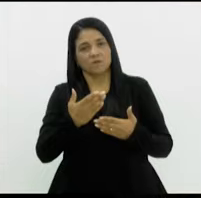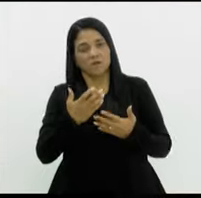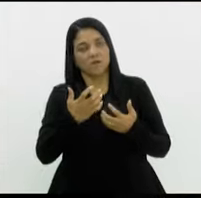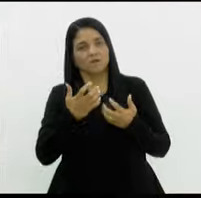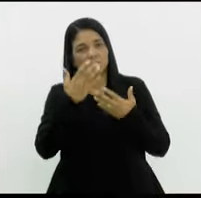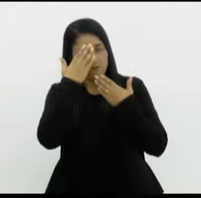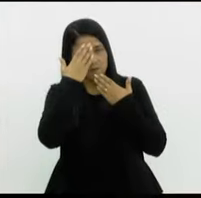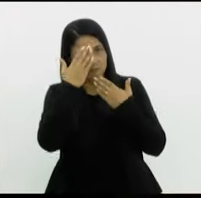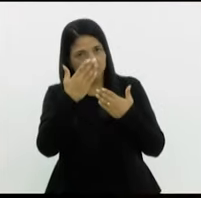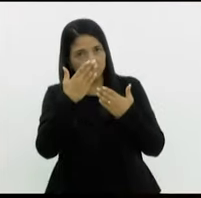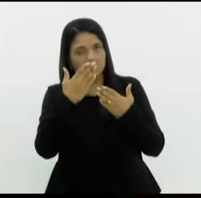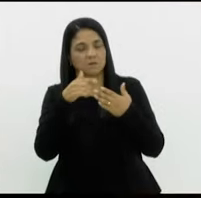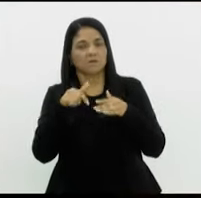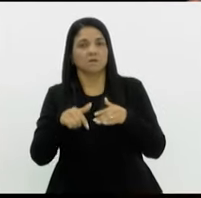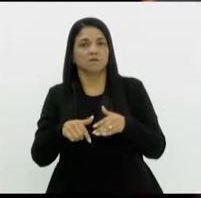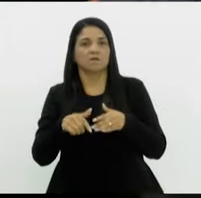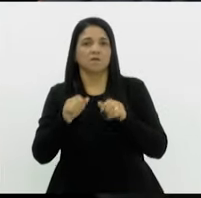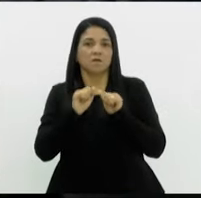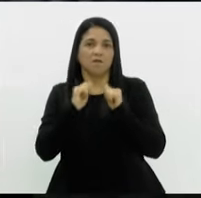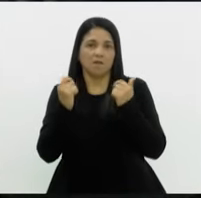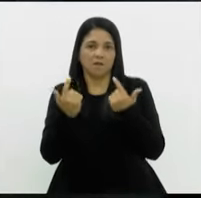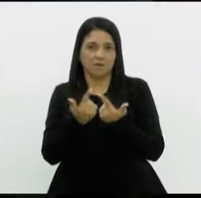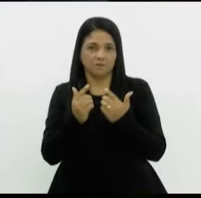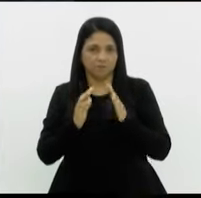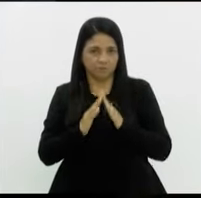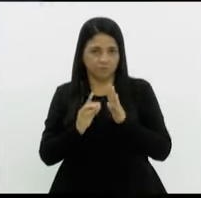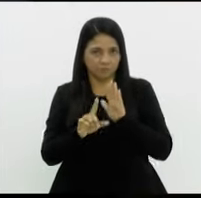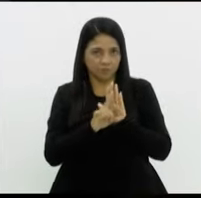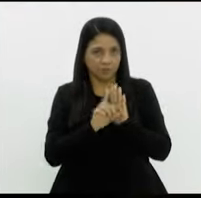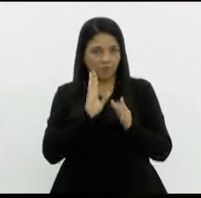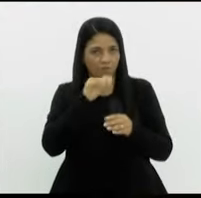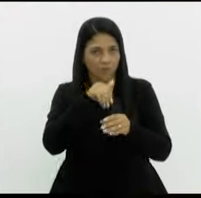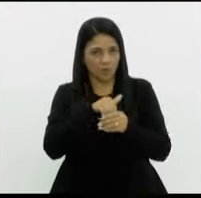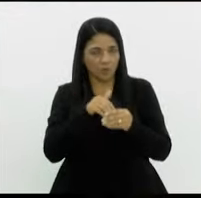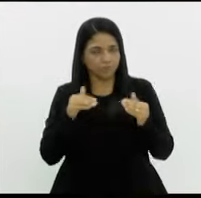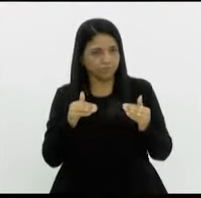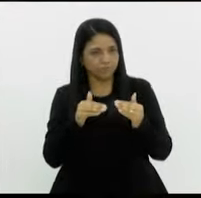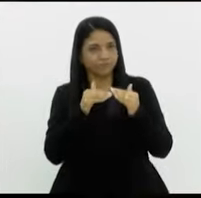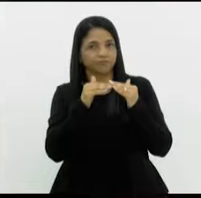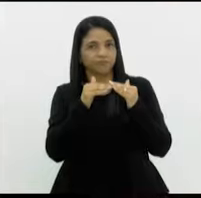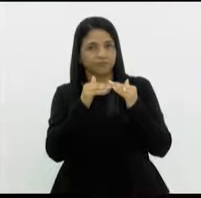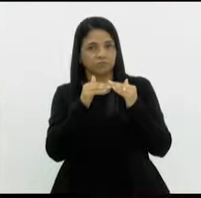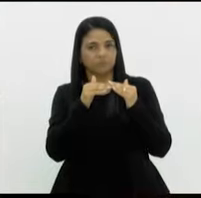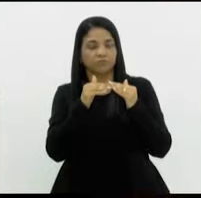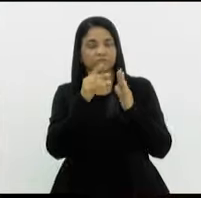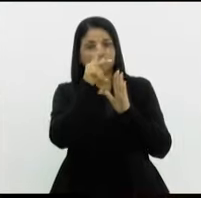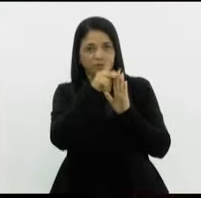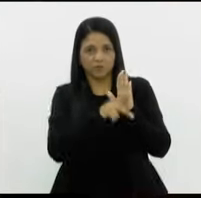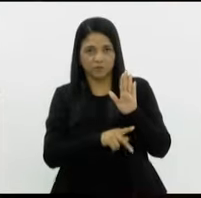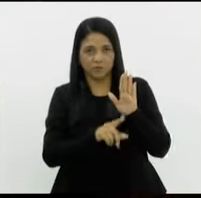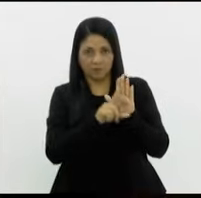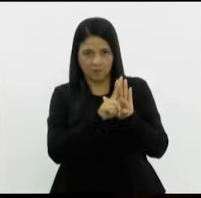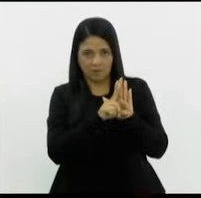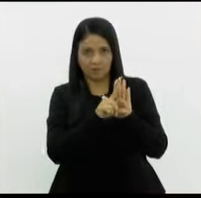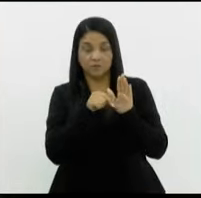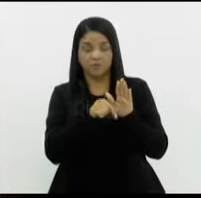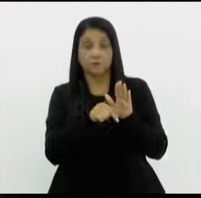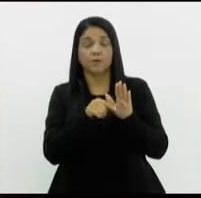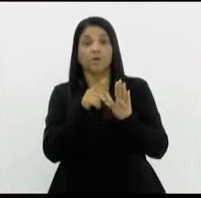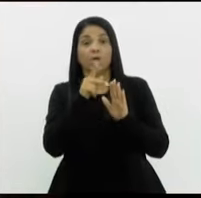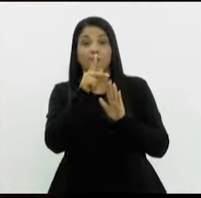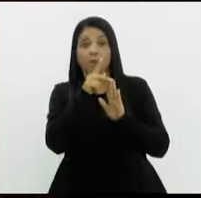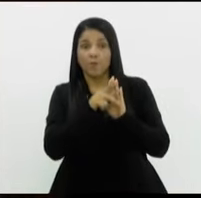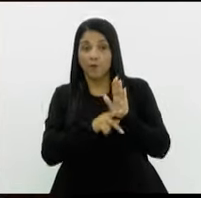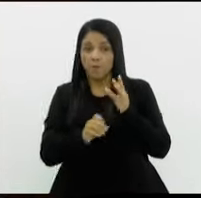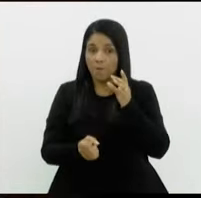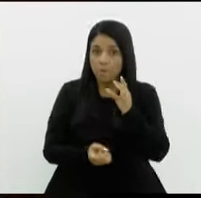agradecer à casa pela votação favorável à íntegra do projeto. Queria dizer que o projeto